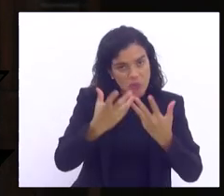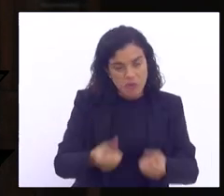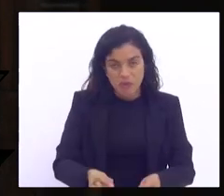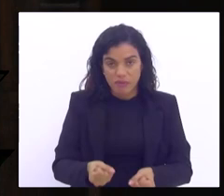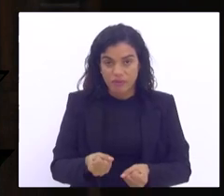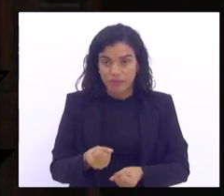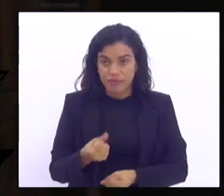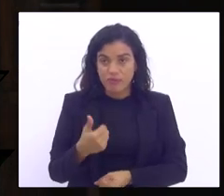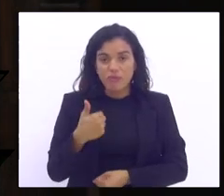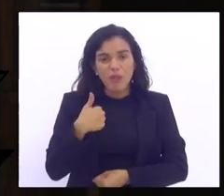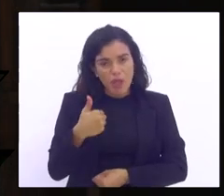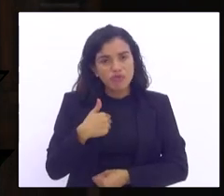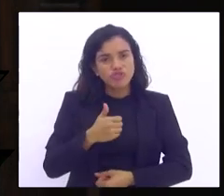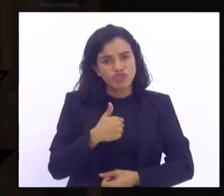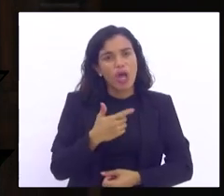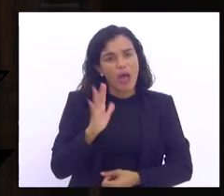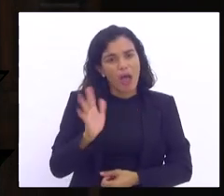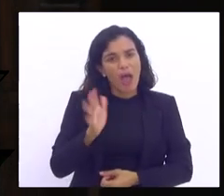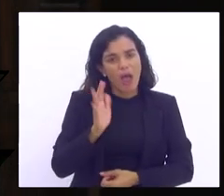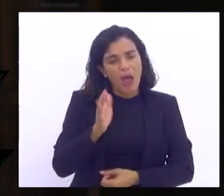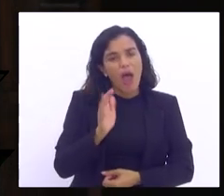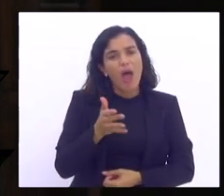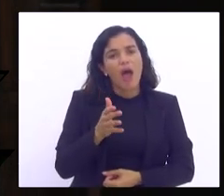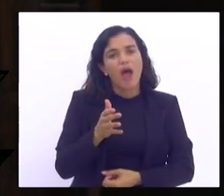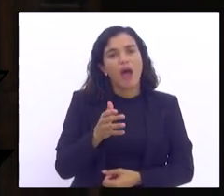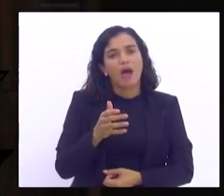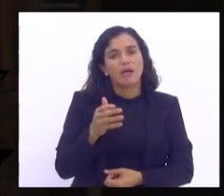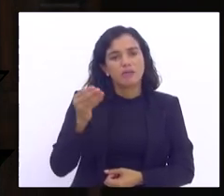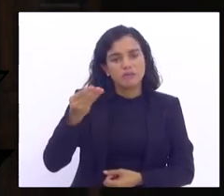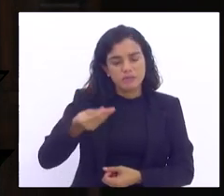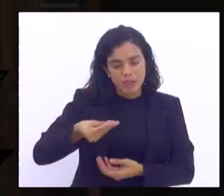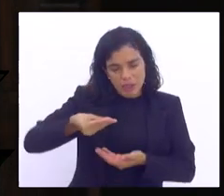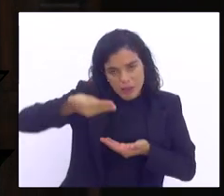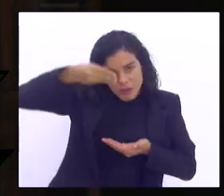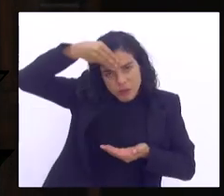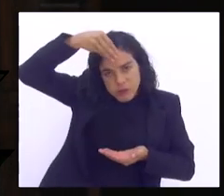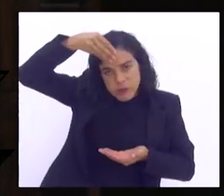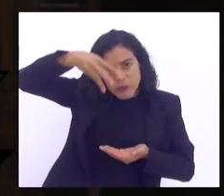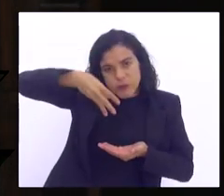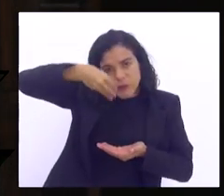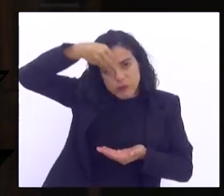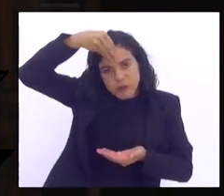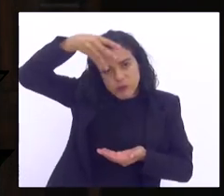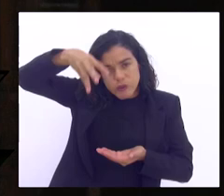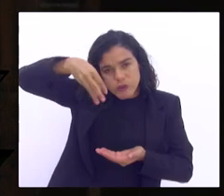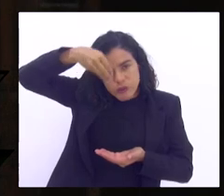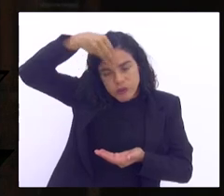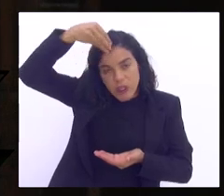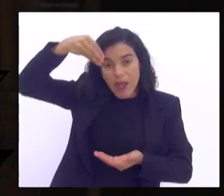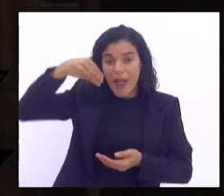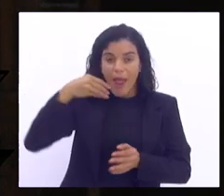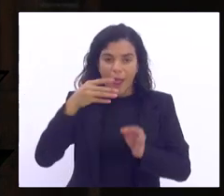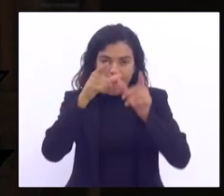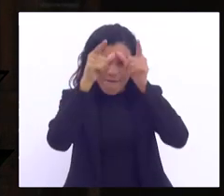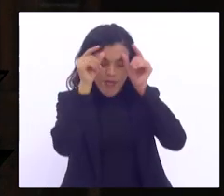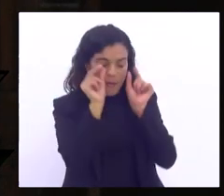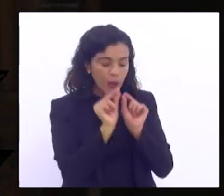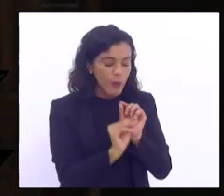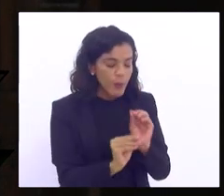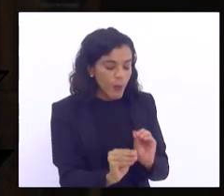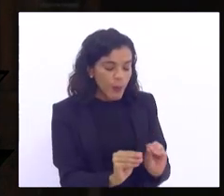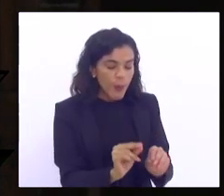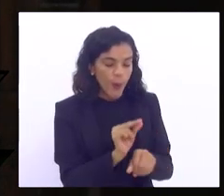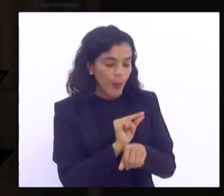Eu já fiz batismo no hospital, né? Em berçário de hospitais. Vi todo o cuidado que as enfermeiras têm com aquele nenenzinho,